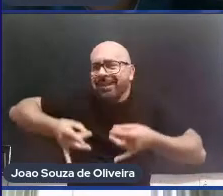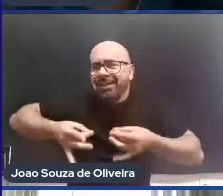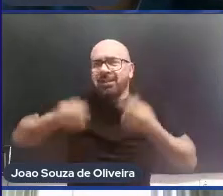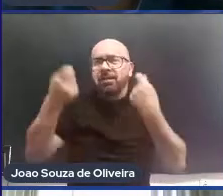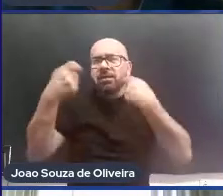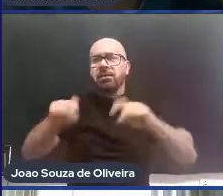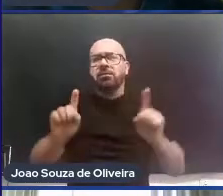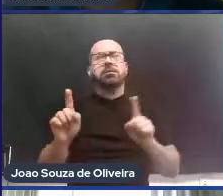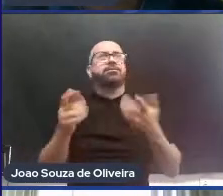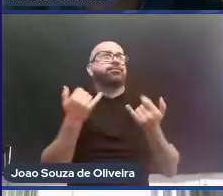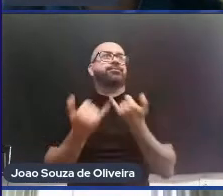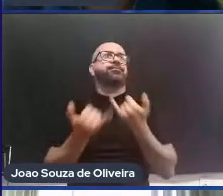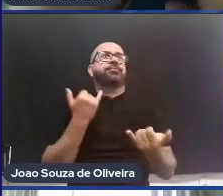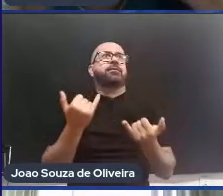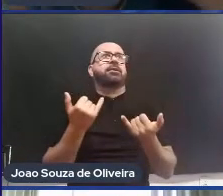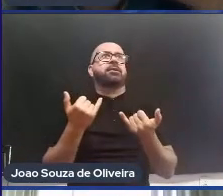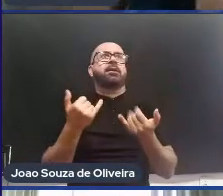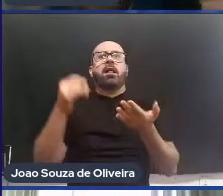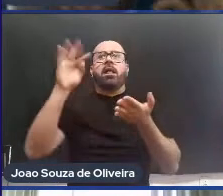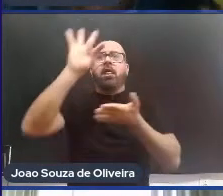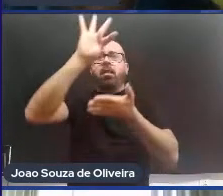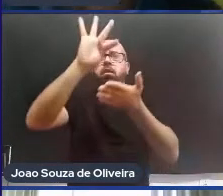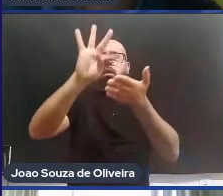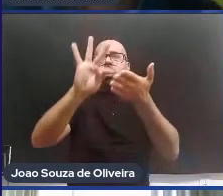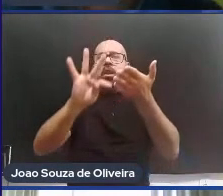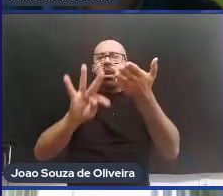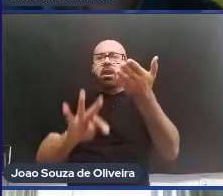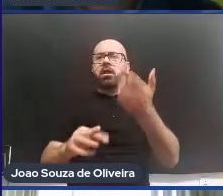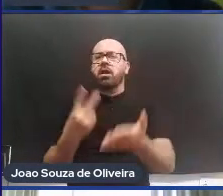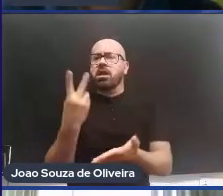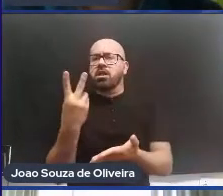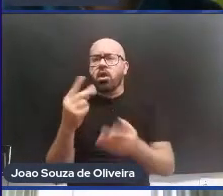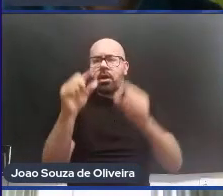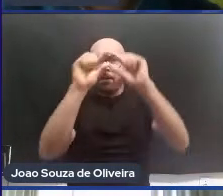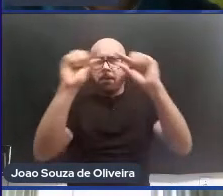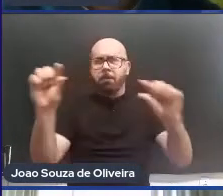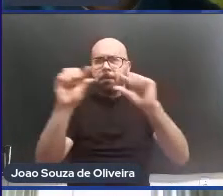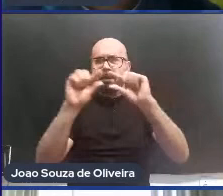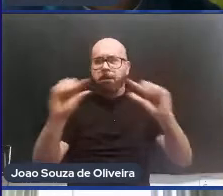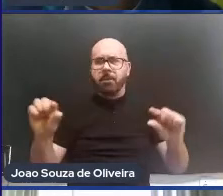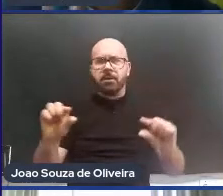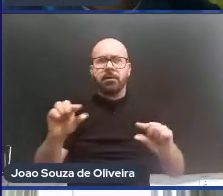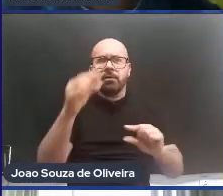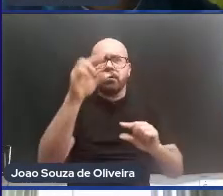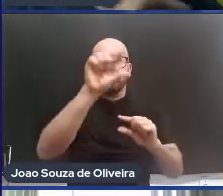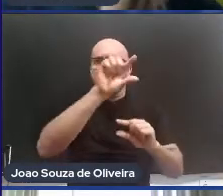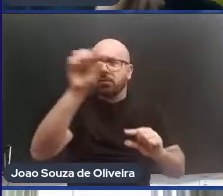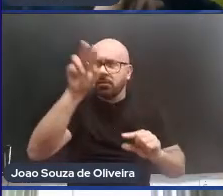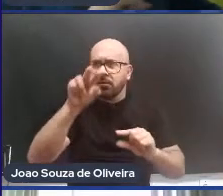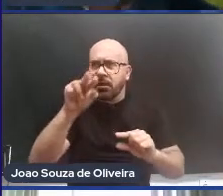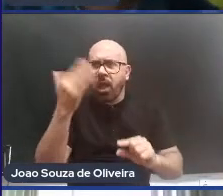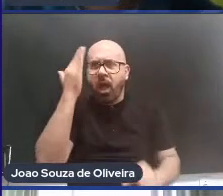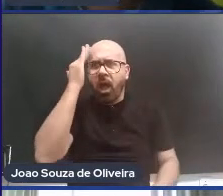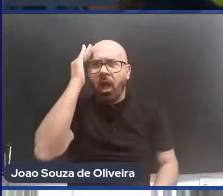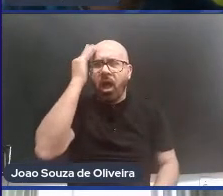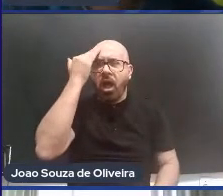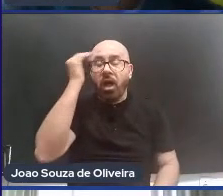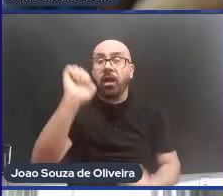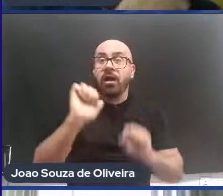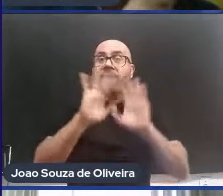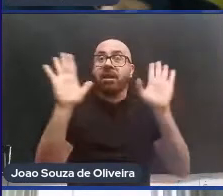precisa ser assim muito texto 12 parágrafo às vezes ajuda ele entender